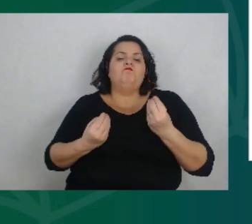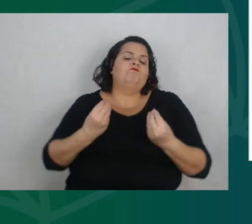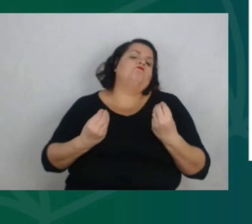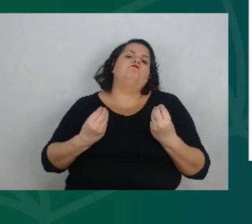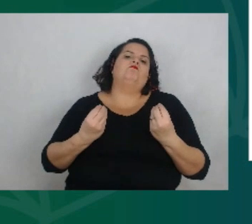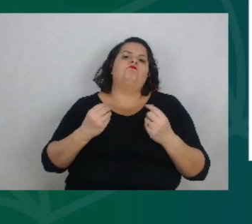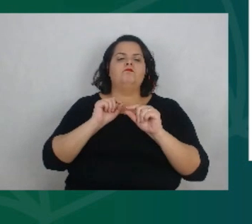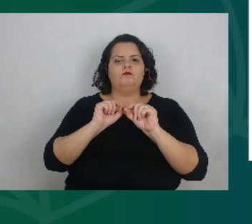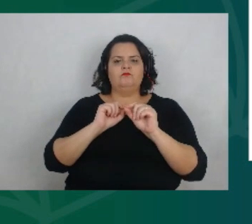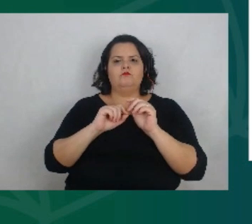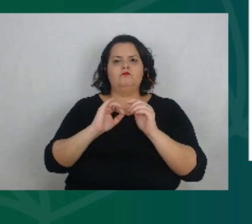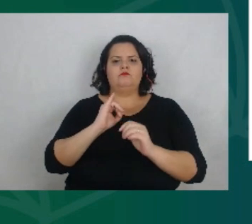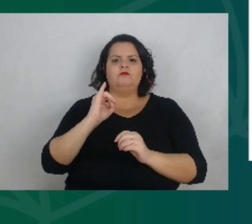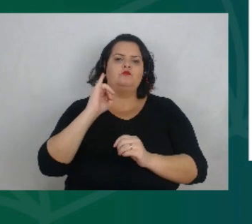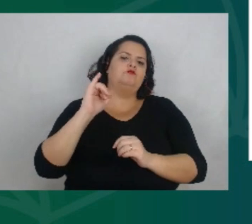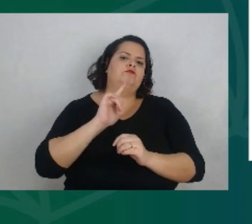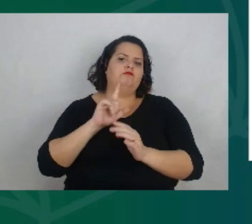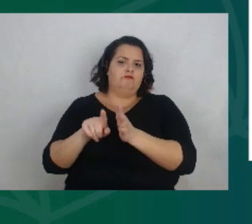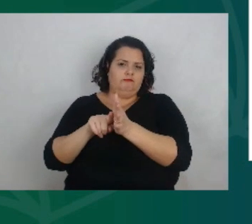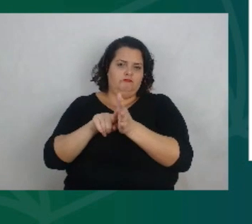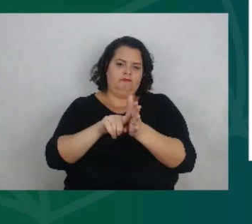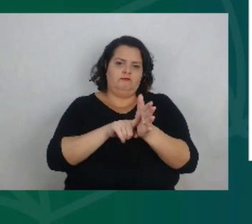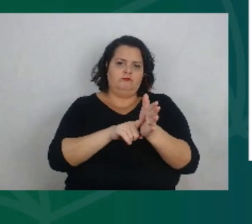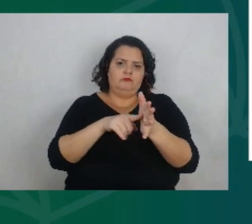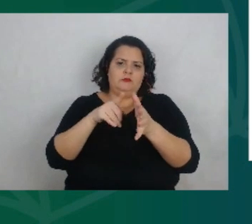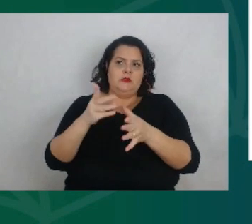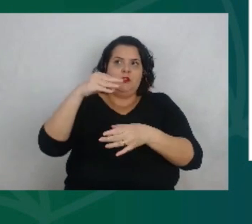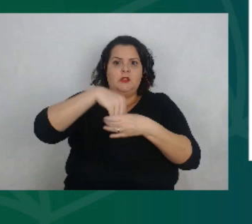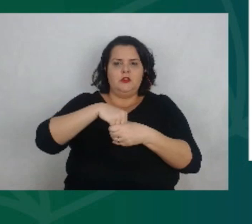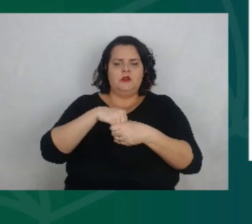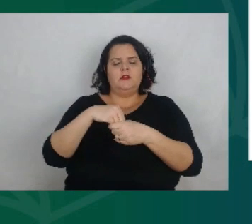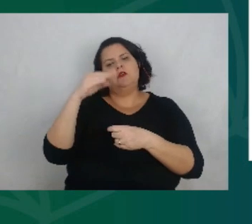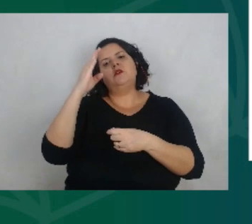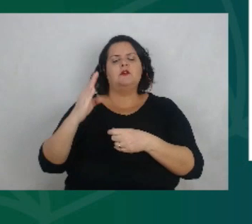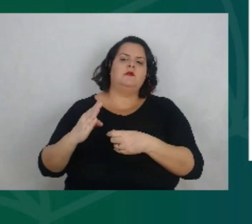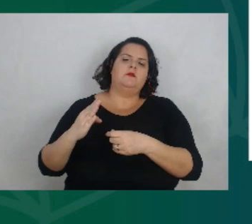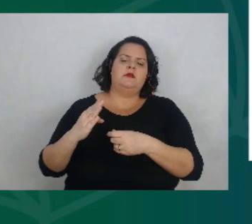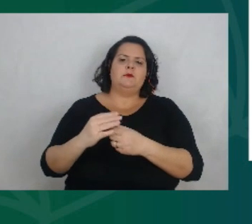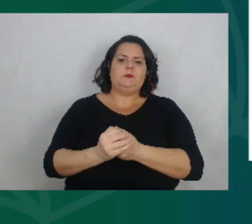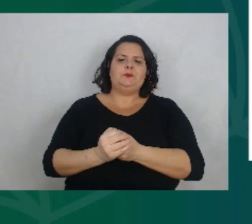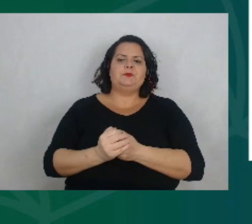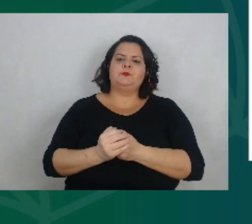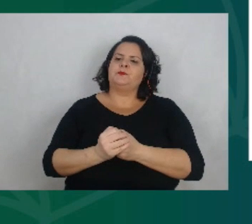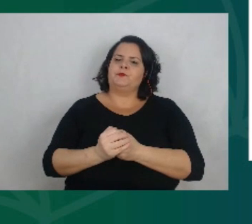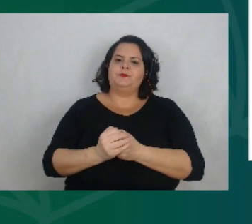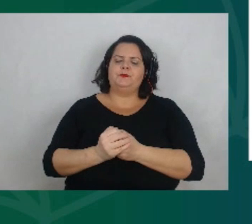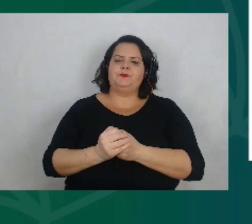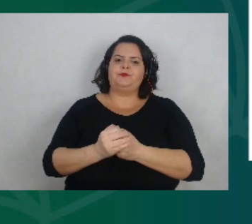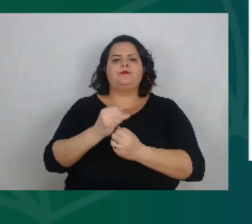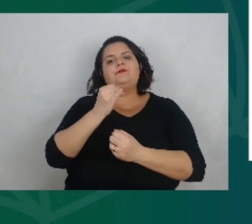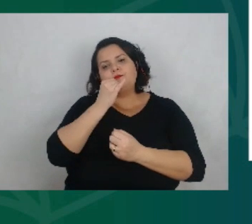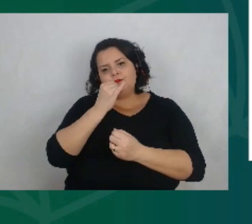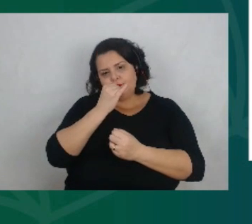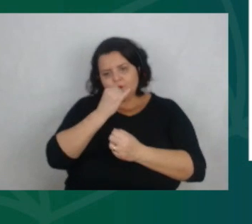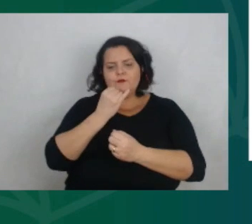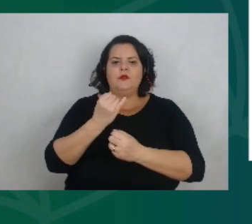você trazer um estudo para o país, né? Então, no nosso caso, por exemplo, o estudo foi aprovado pela